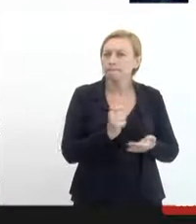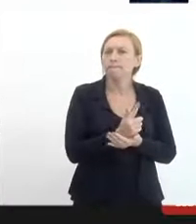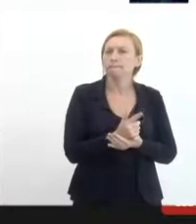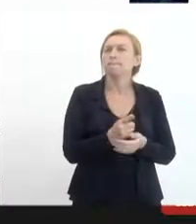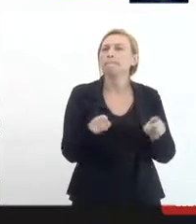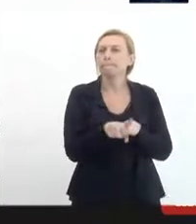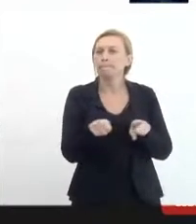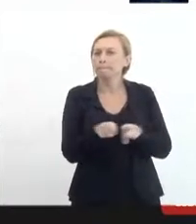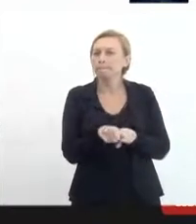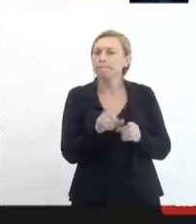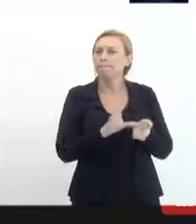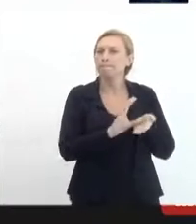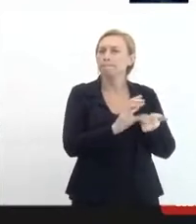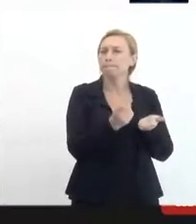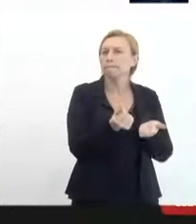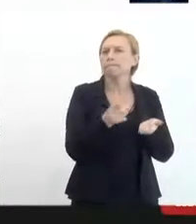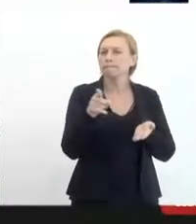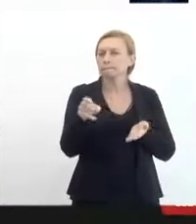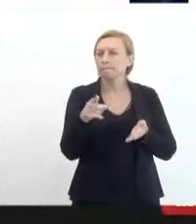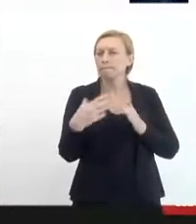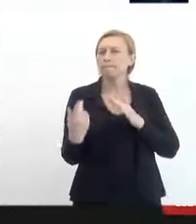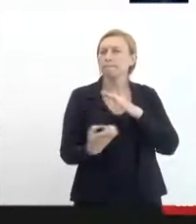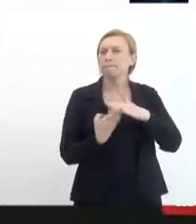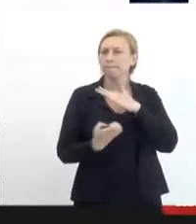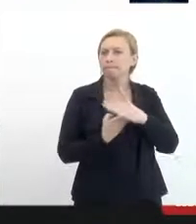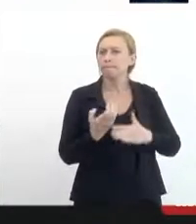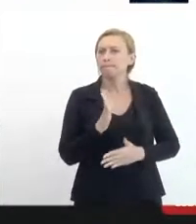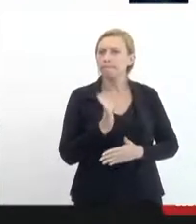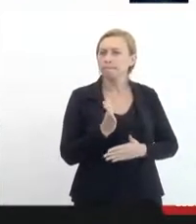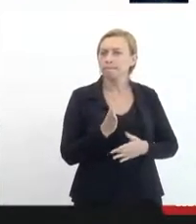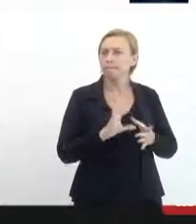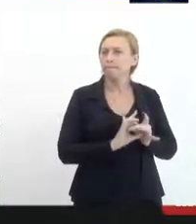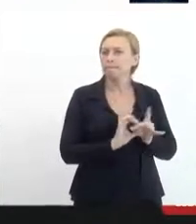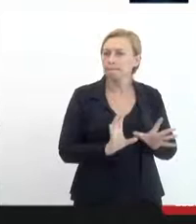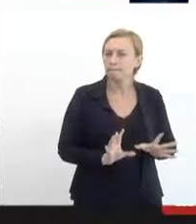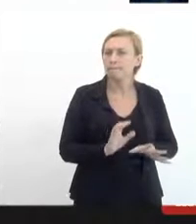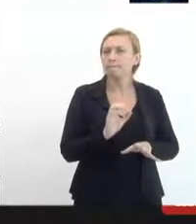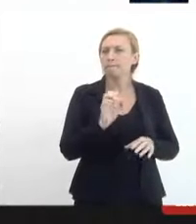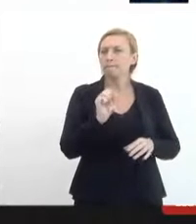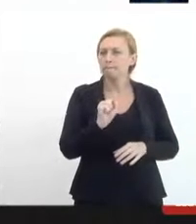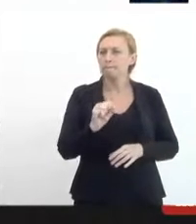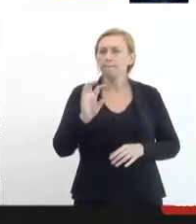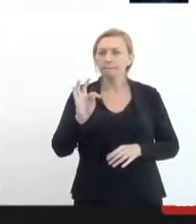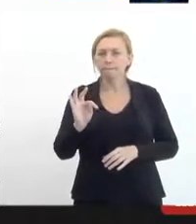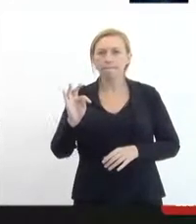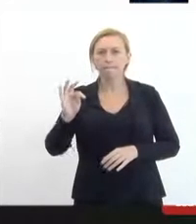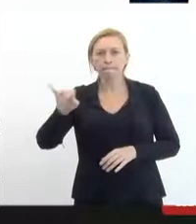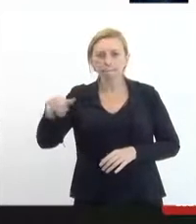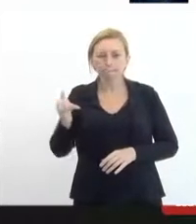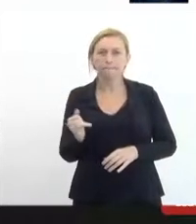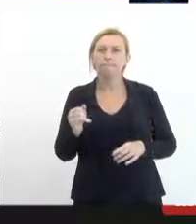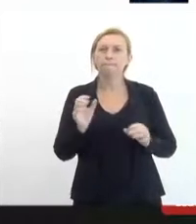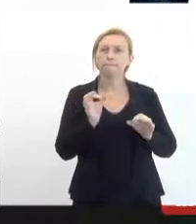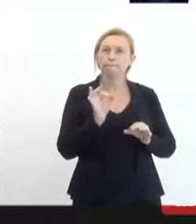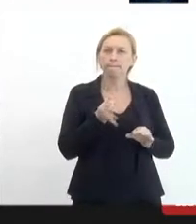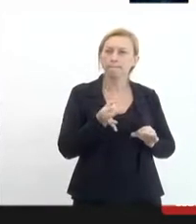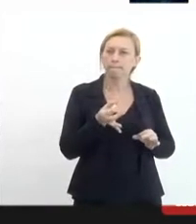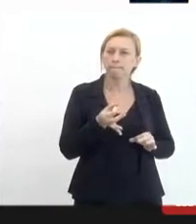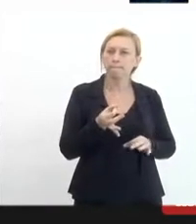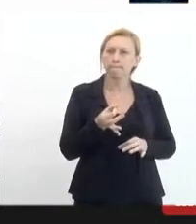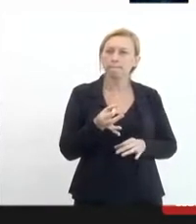temos um recurso aí da companhia que foi admitido no STJ e que, portanto, deverá